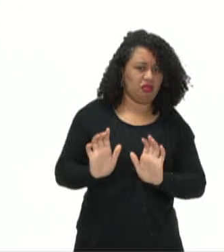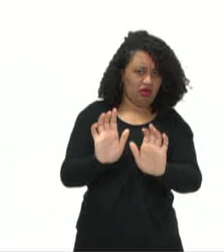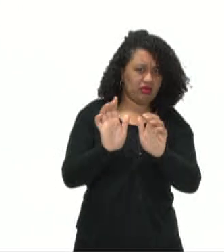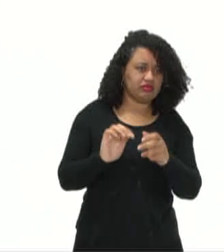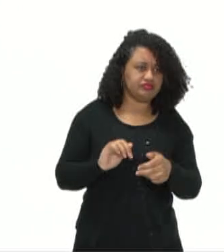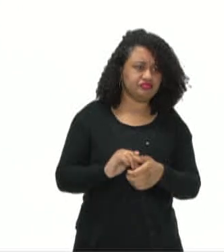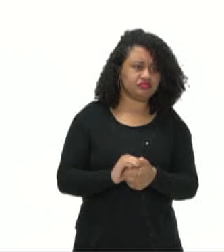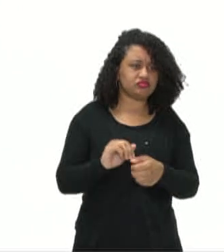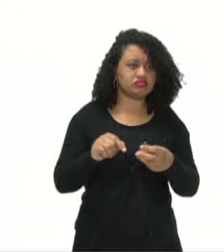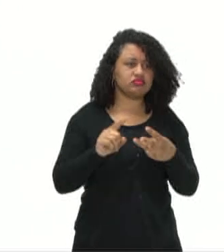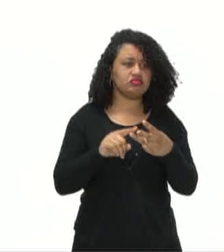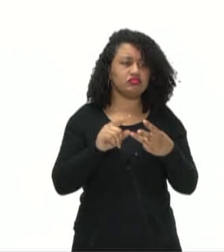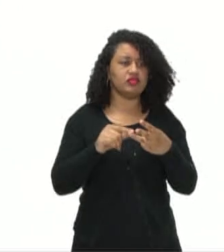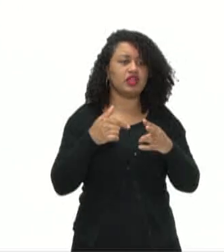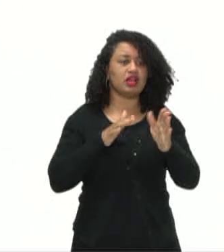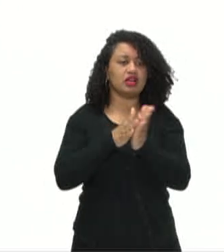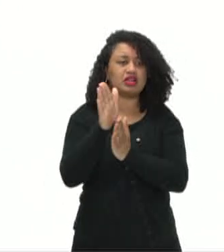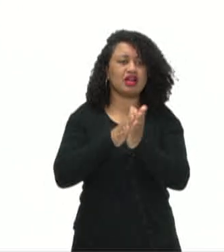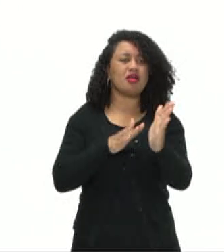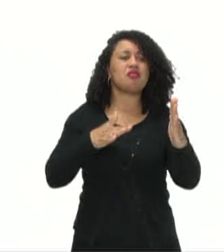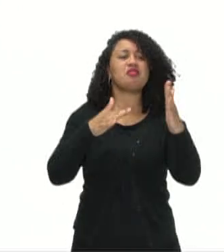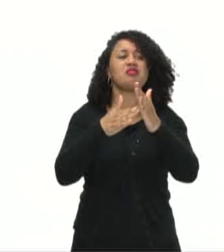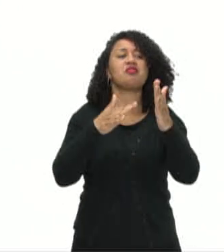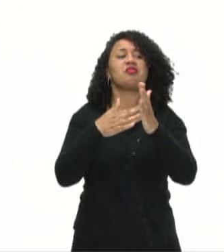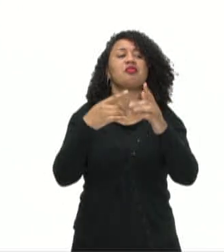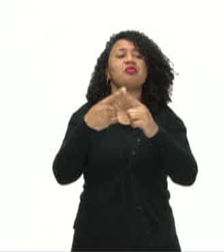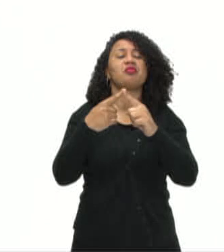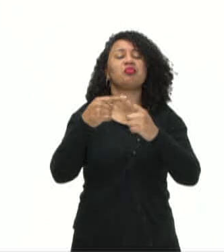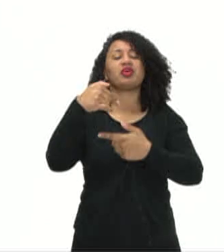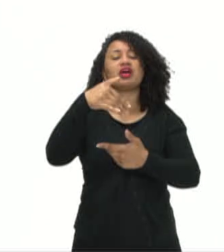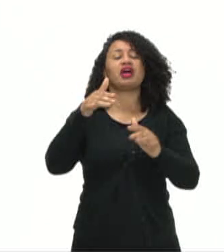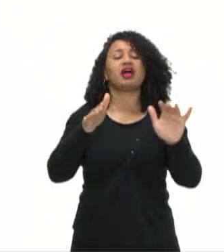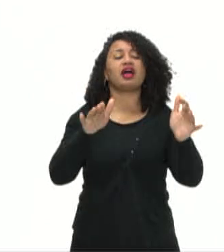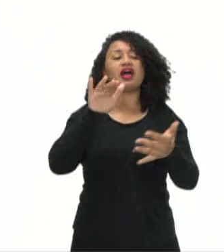Se o piso estiver com atrito máximo, por que a caixa